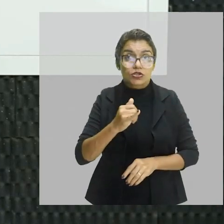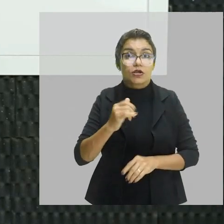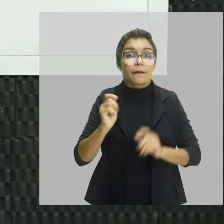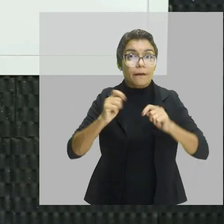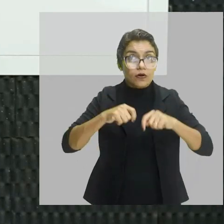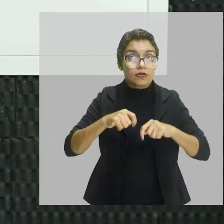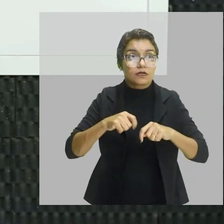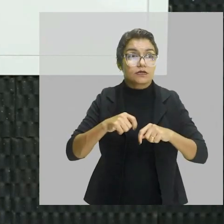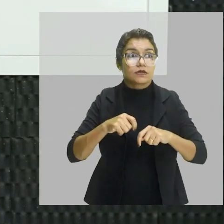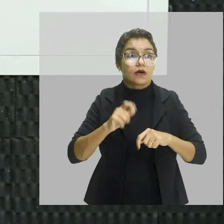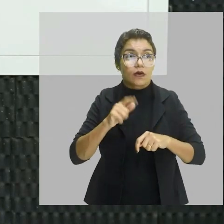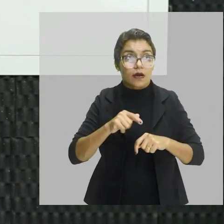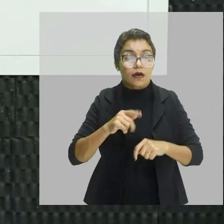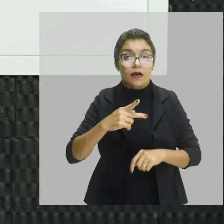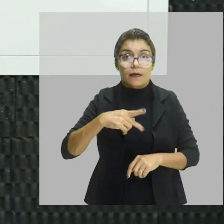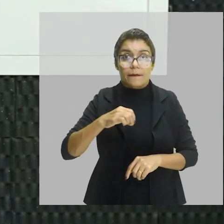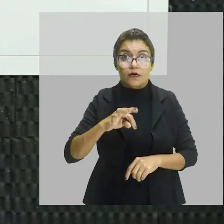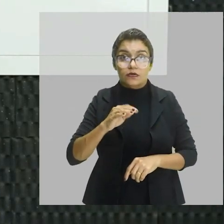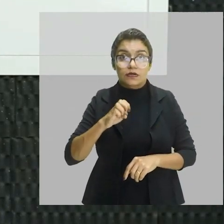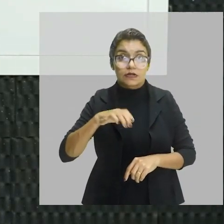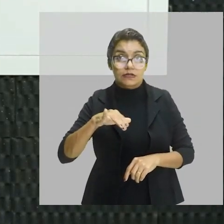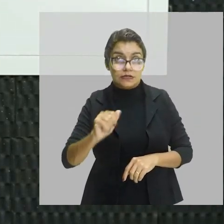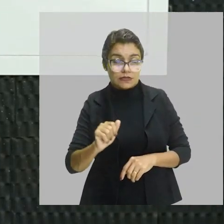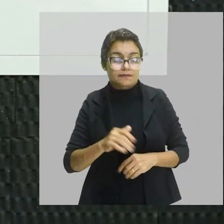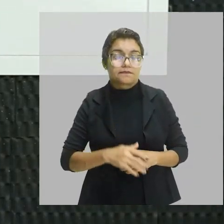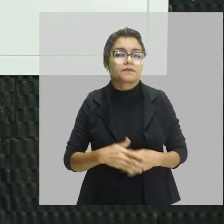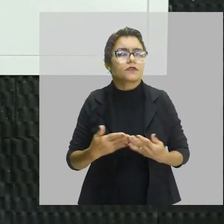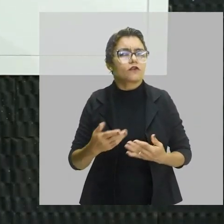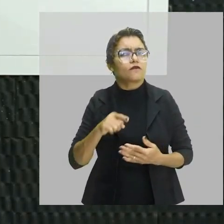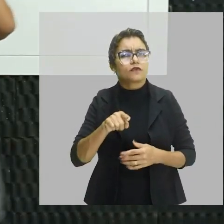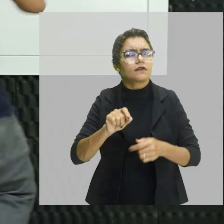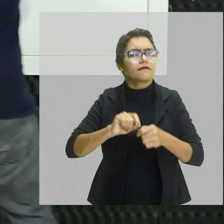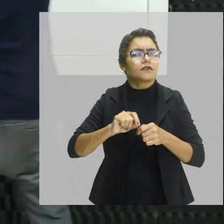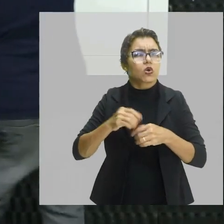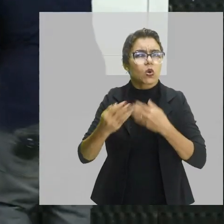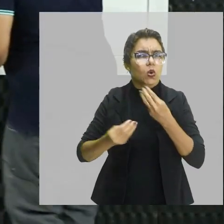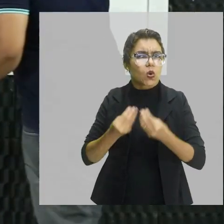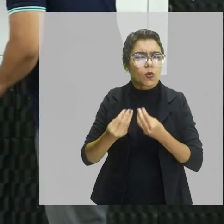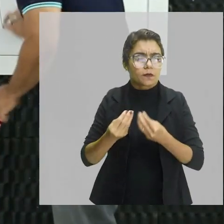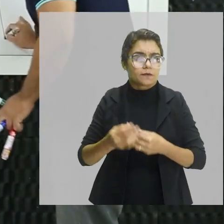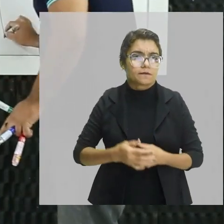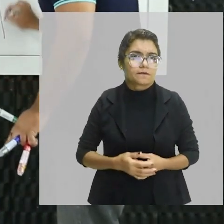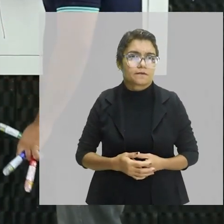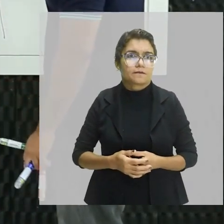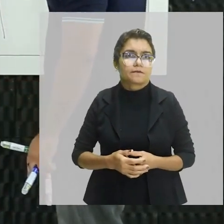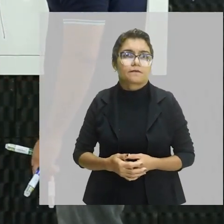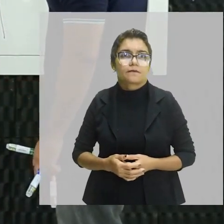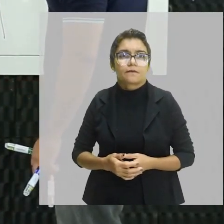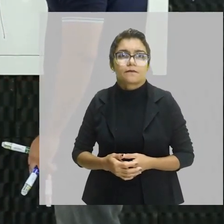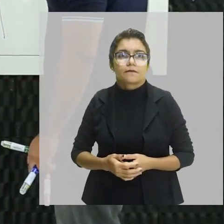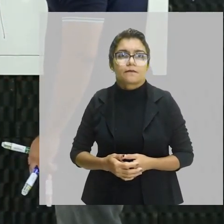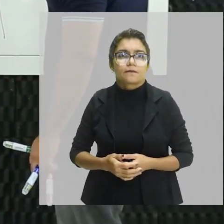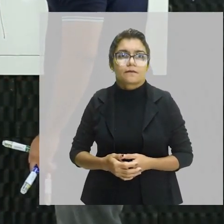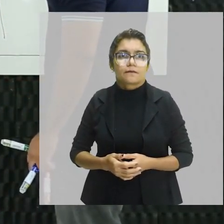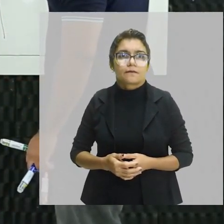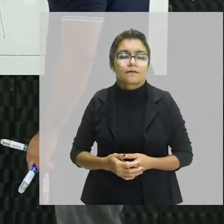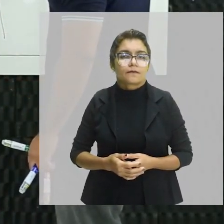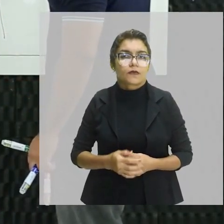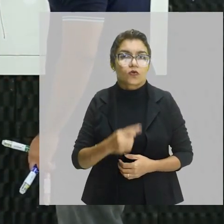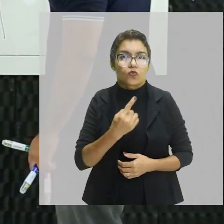potencial, que vai ser a potência que está aqui. Então, o que vocês vão fazer? vou deixar para vocês, vai